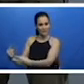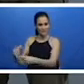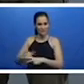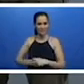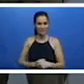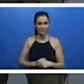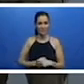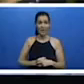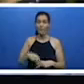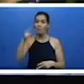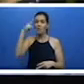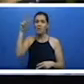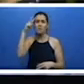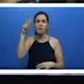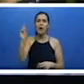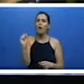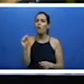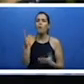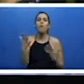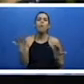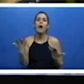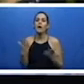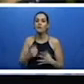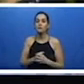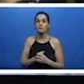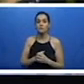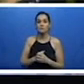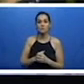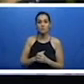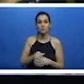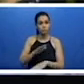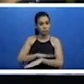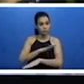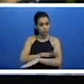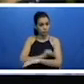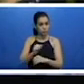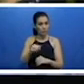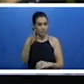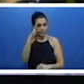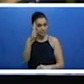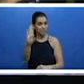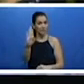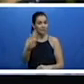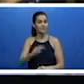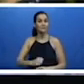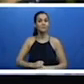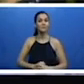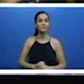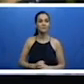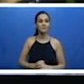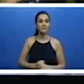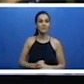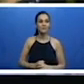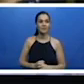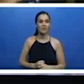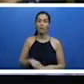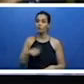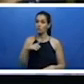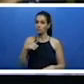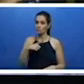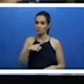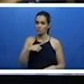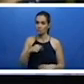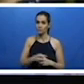vamos relembrar quais são os principais anfíbios. Aqui nós temos alguns exemplos. Na parte superior nós